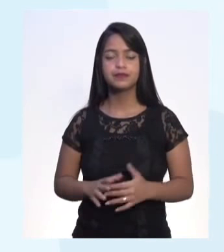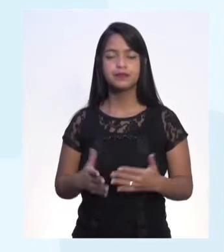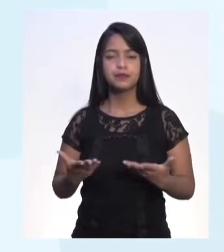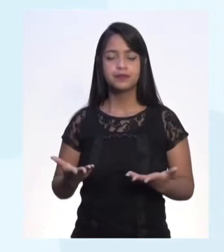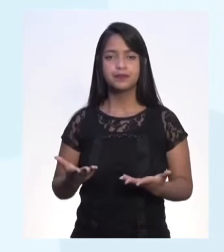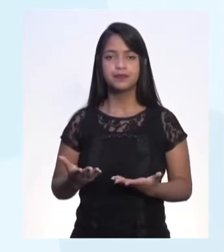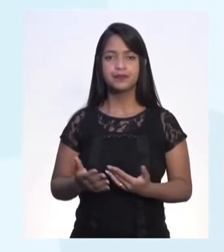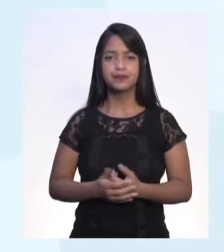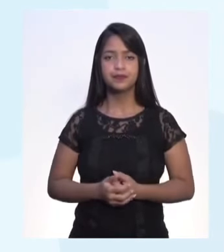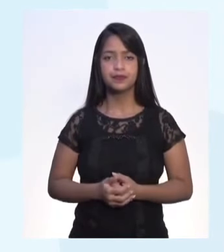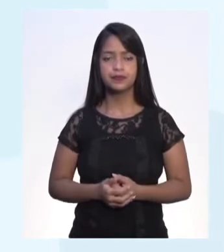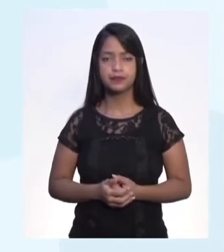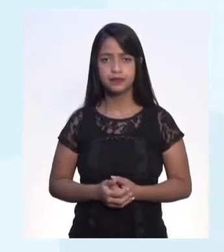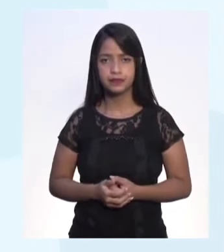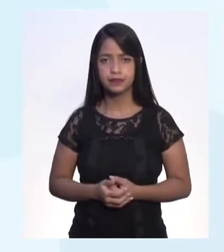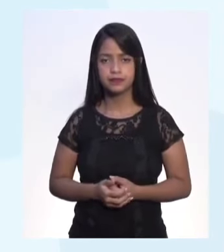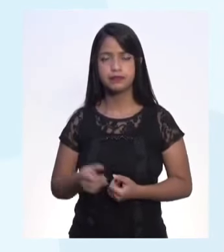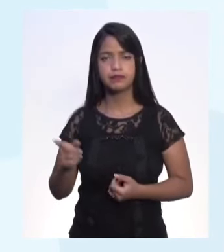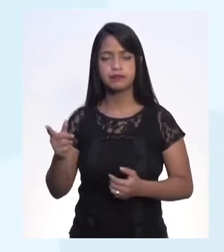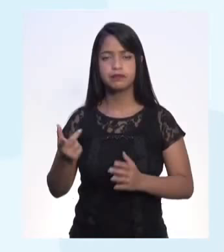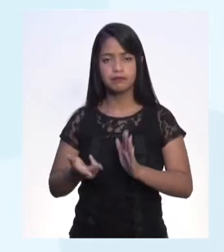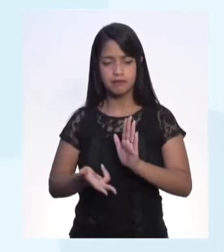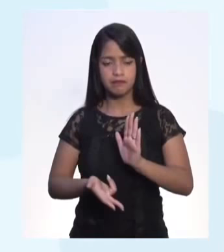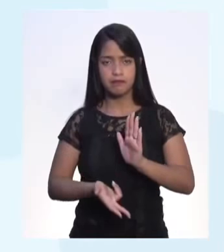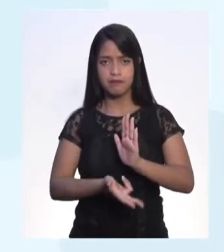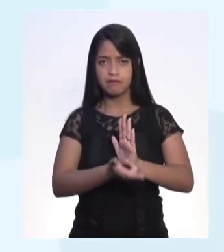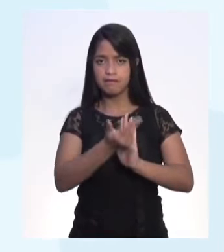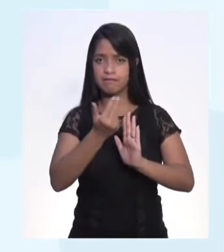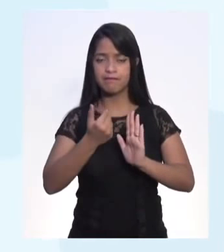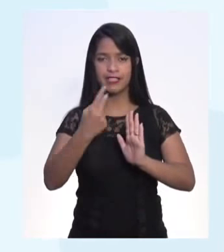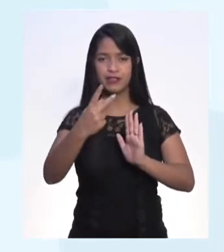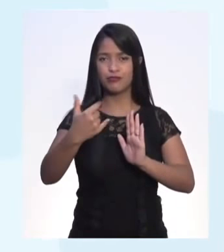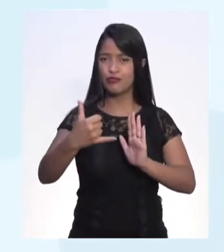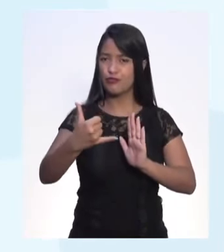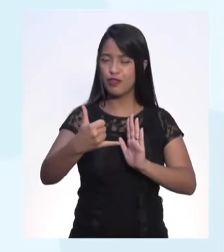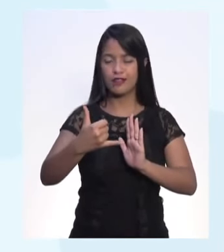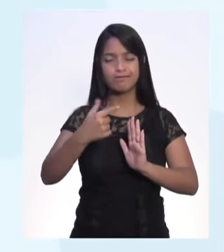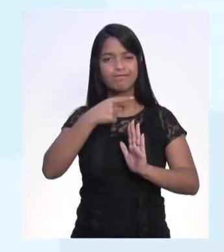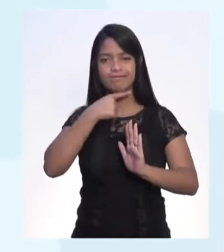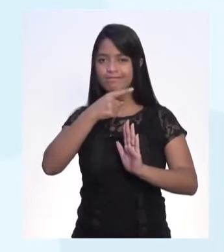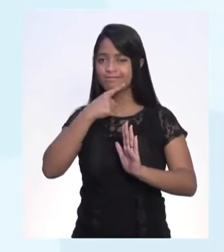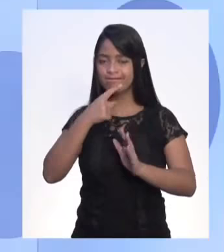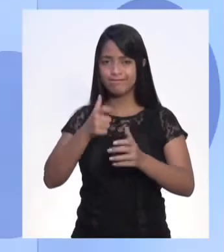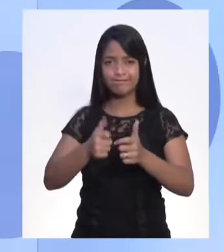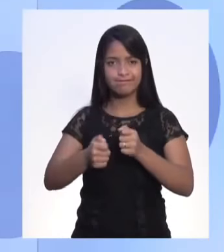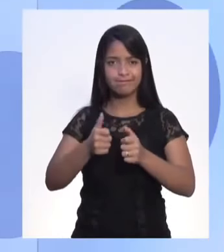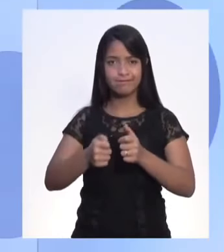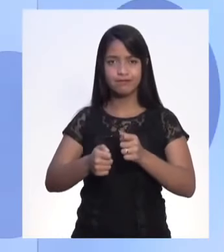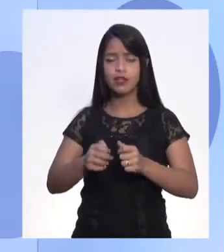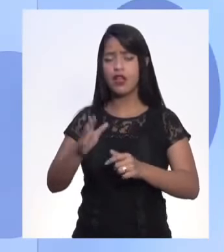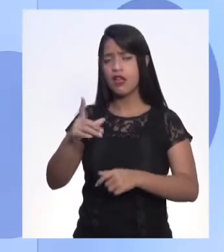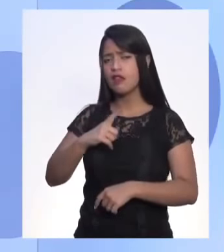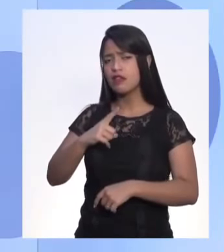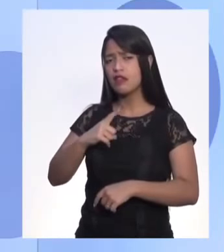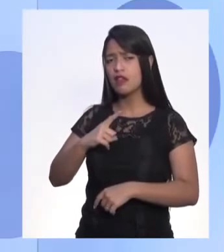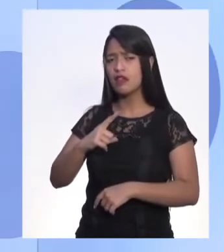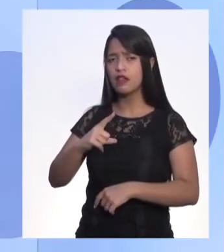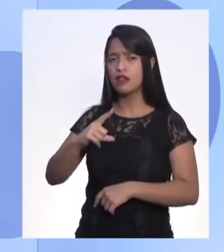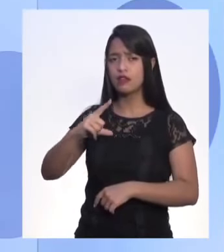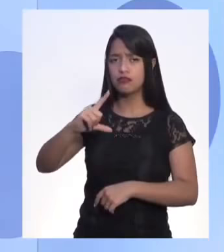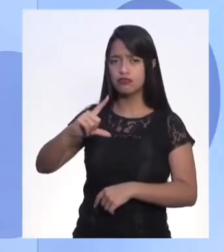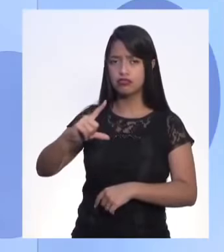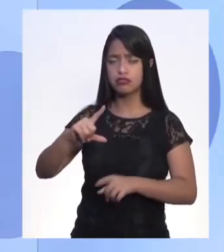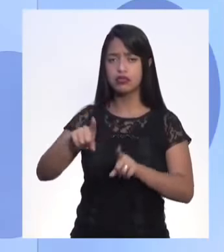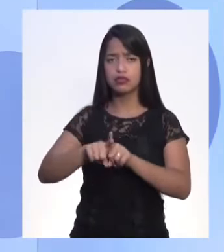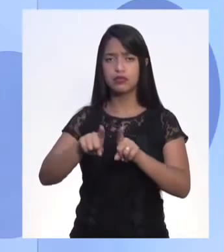né é ícone né Jonas aí no celular de vocês né Não dá para fazer isso aí tem um maior ou menor né